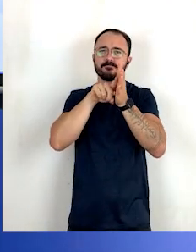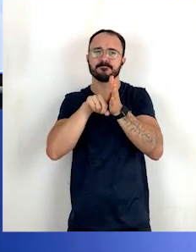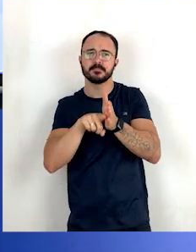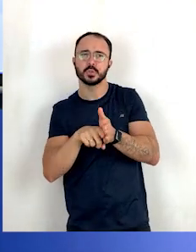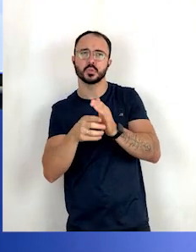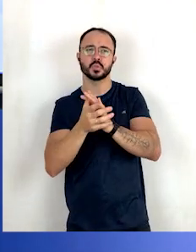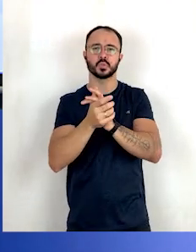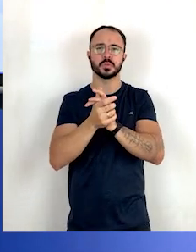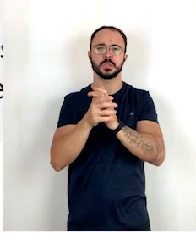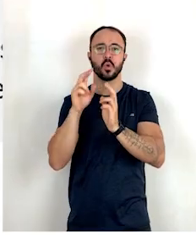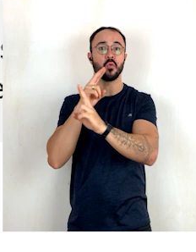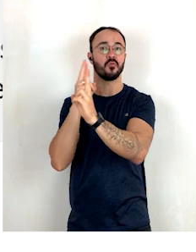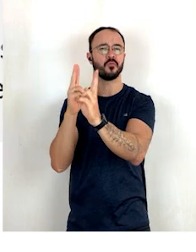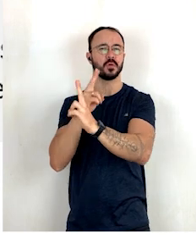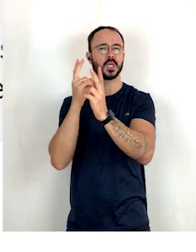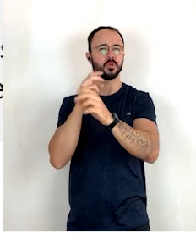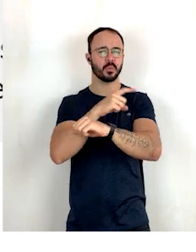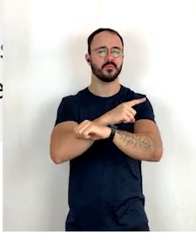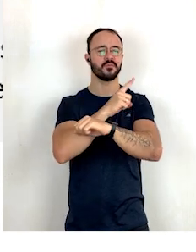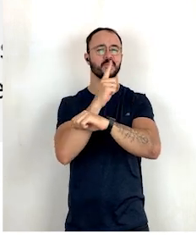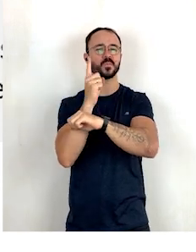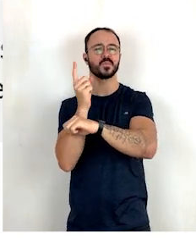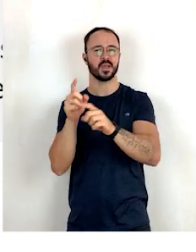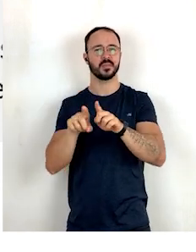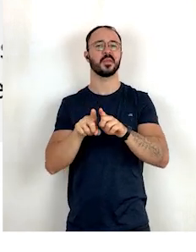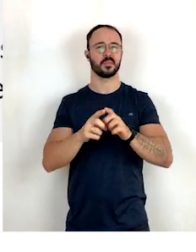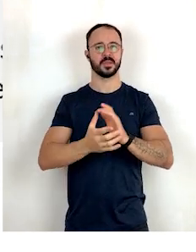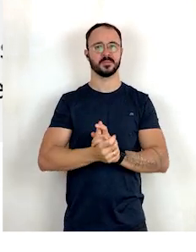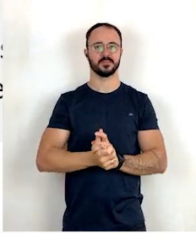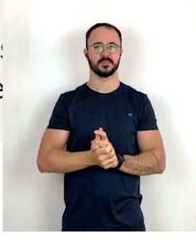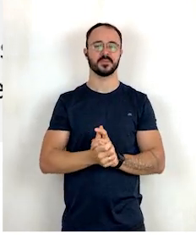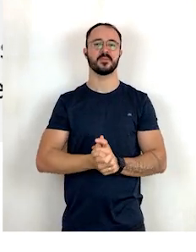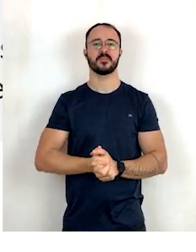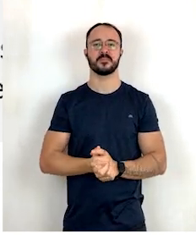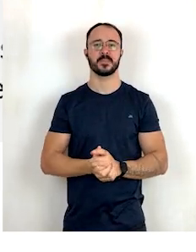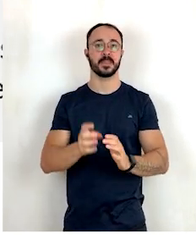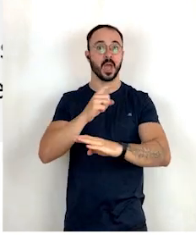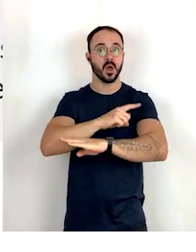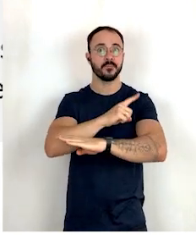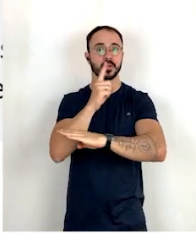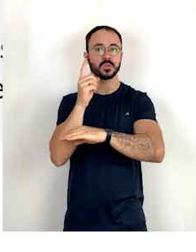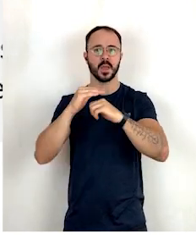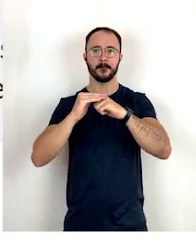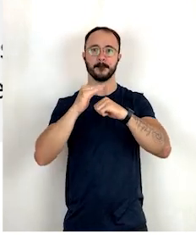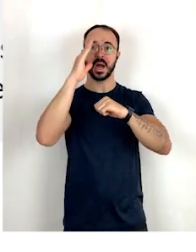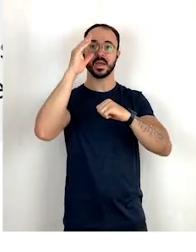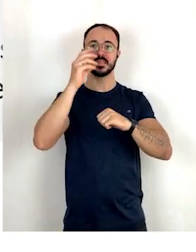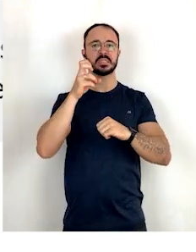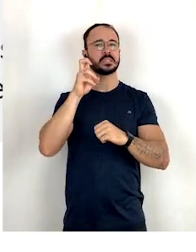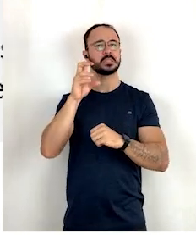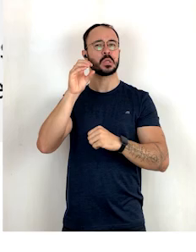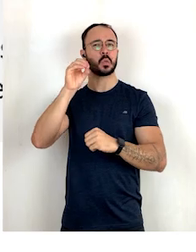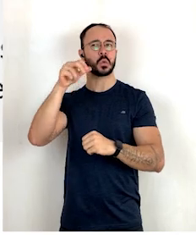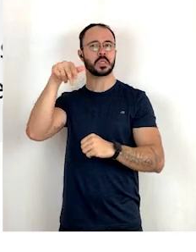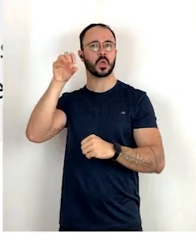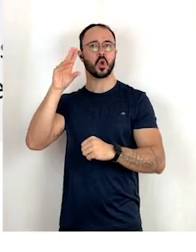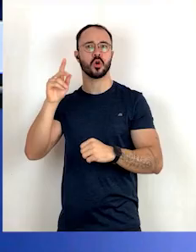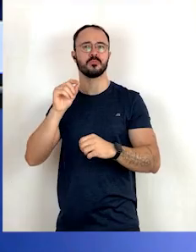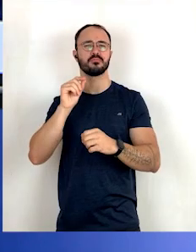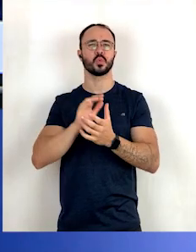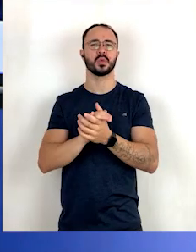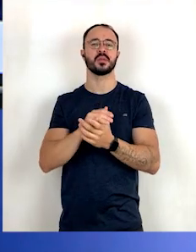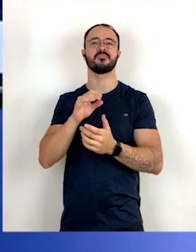km por hora. Em velocidade acima de 50 nós, nós já classificamos os ventos como